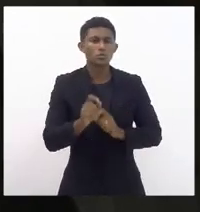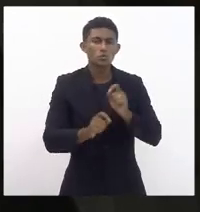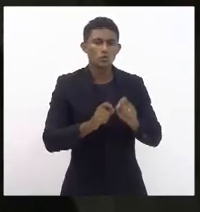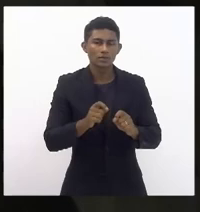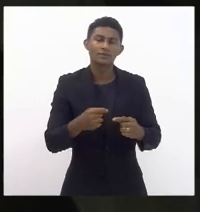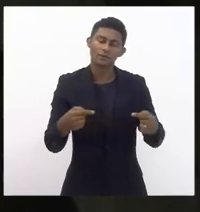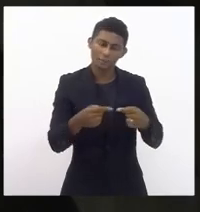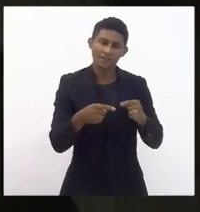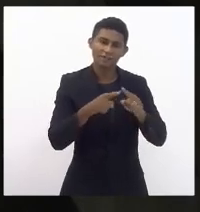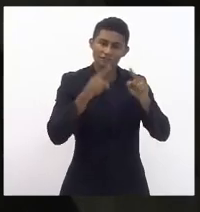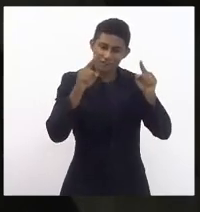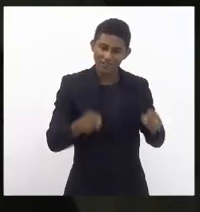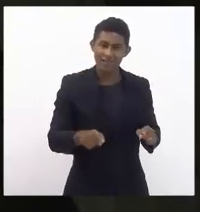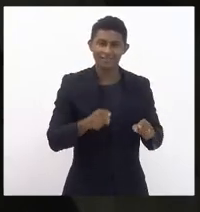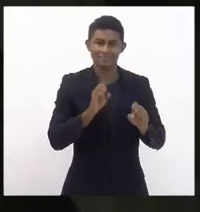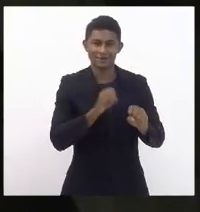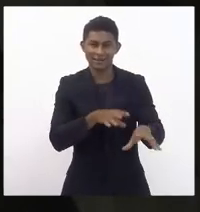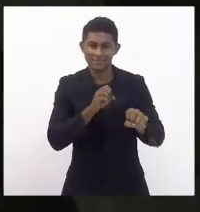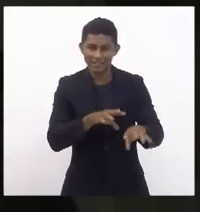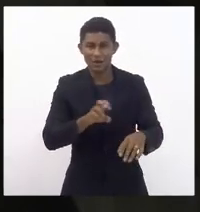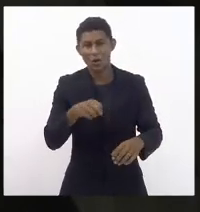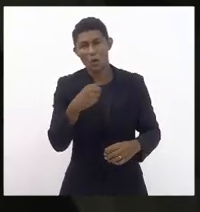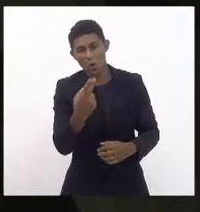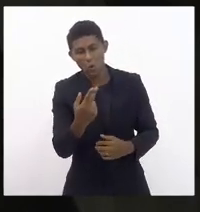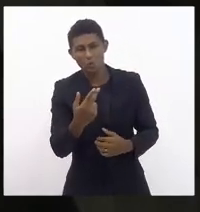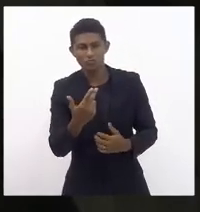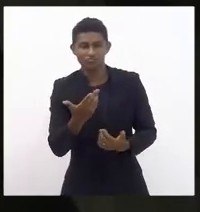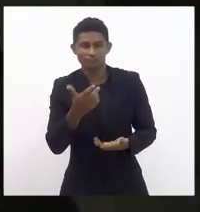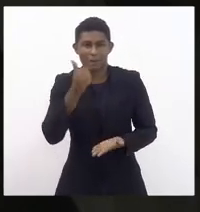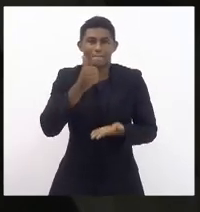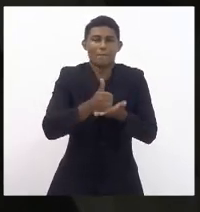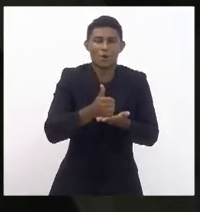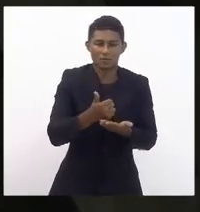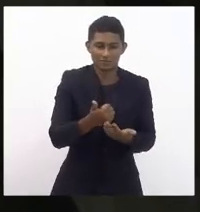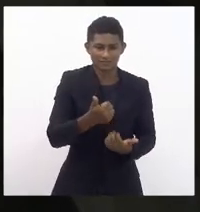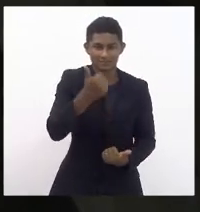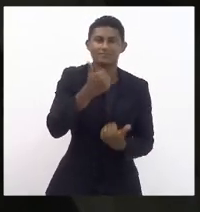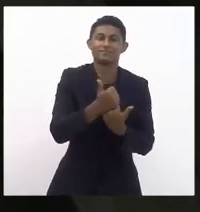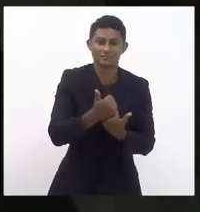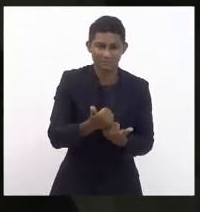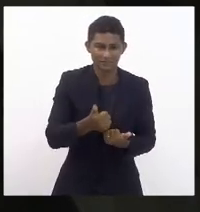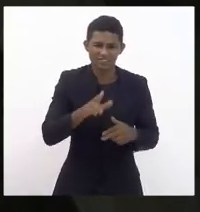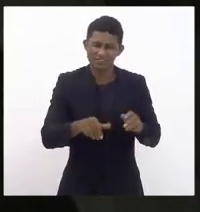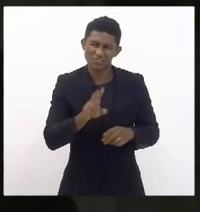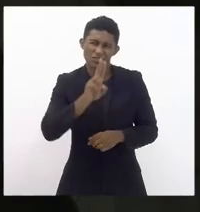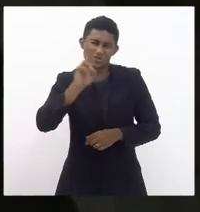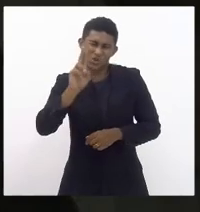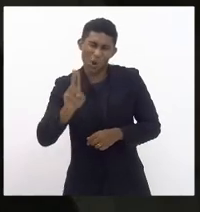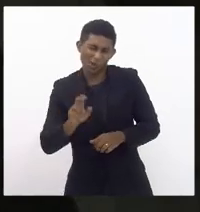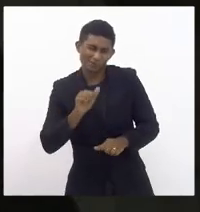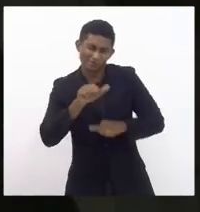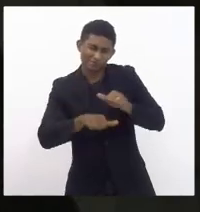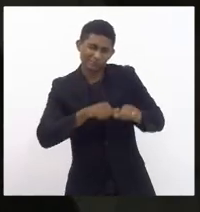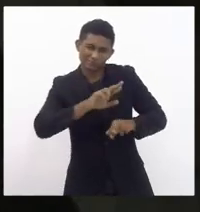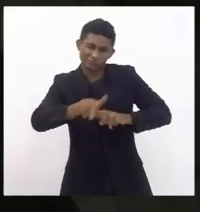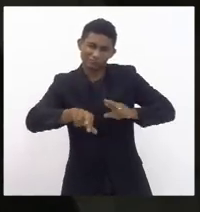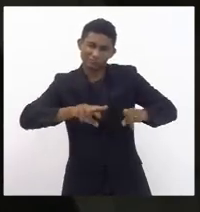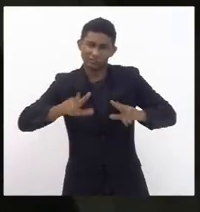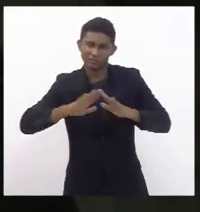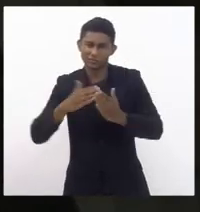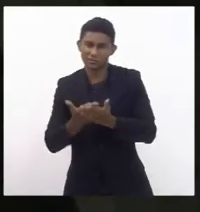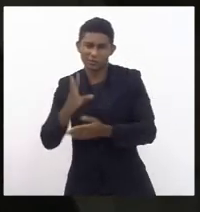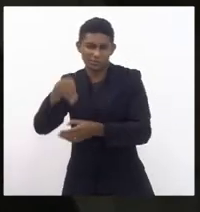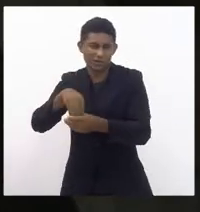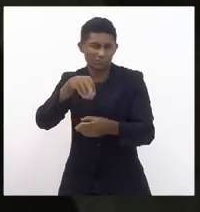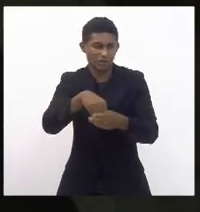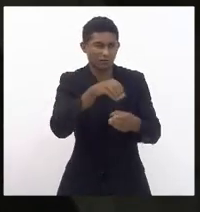geral é o agente de educação infantil ou auxiliar de educação infantil essa denominação o segundo as diferentes escolas é diferente